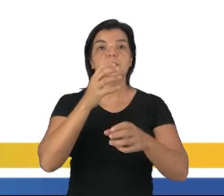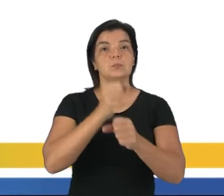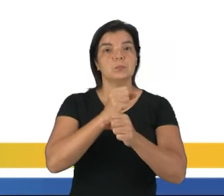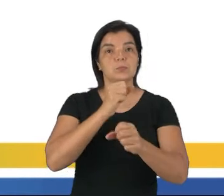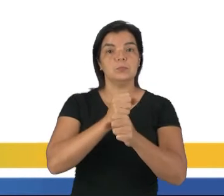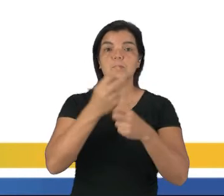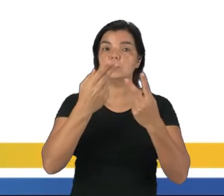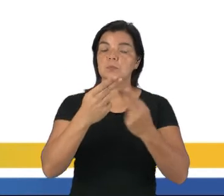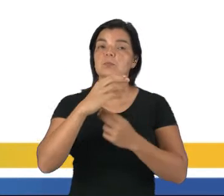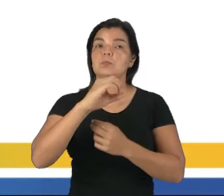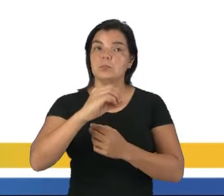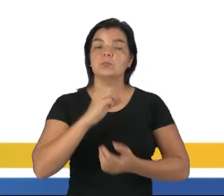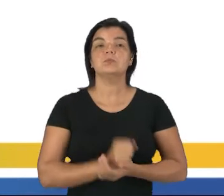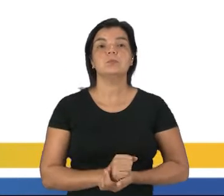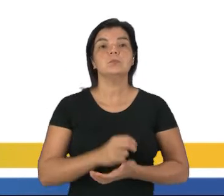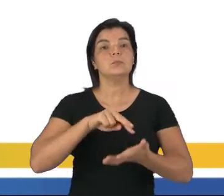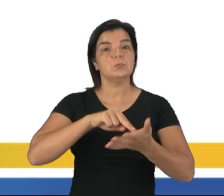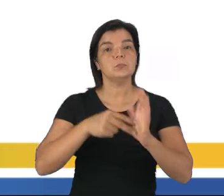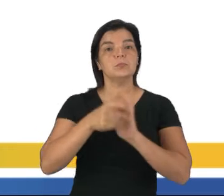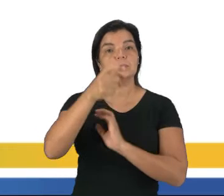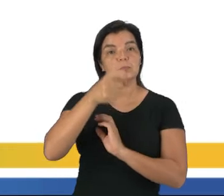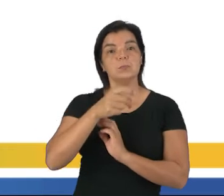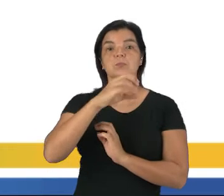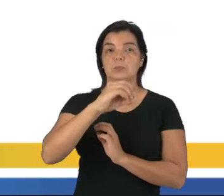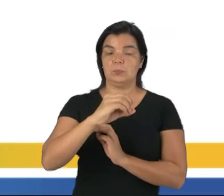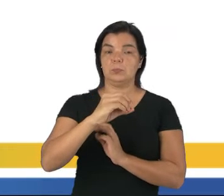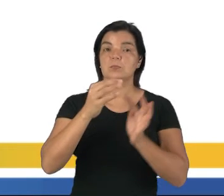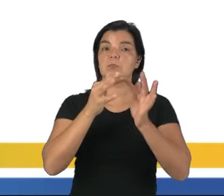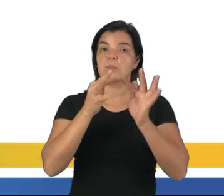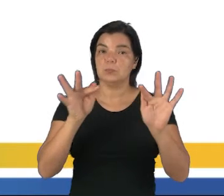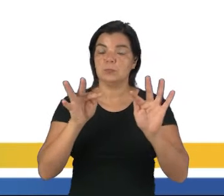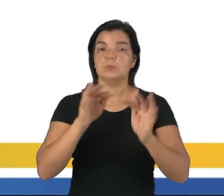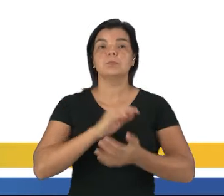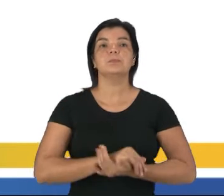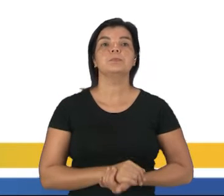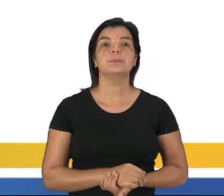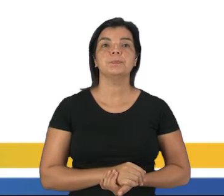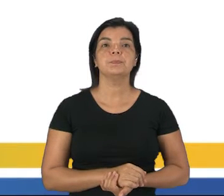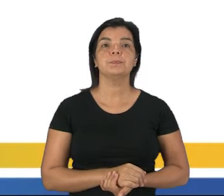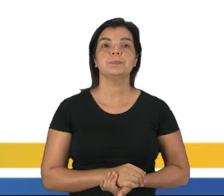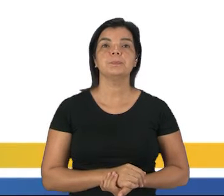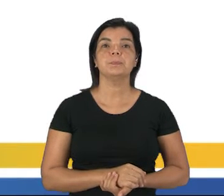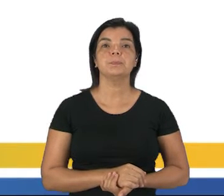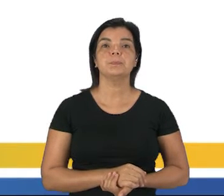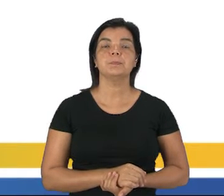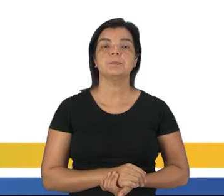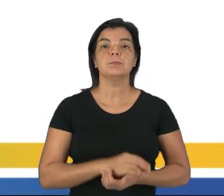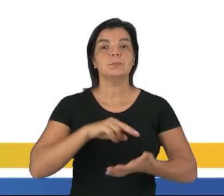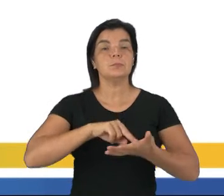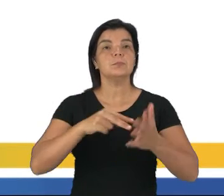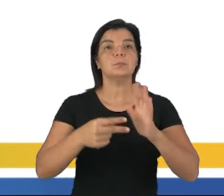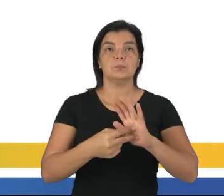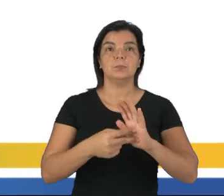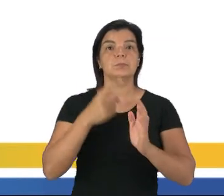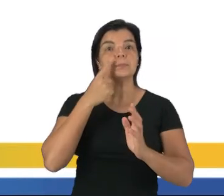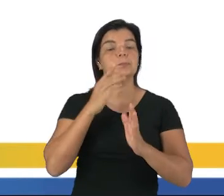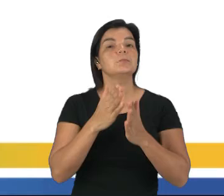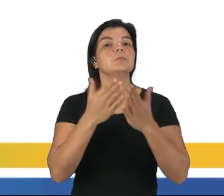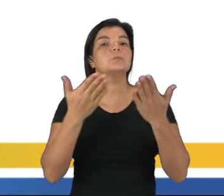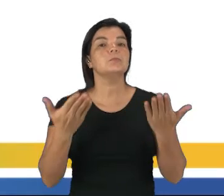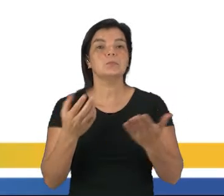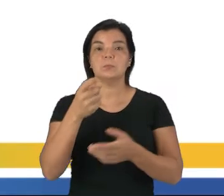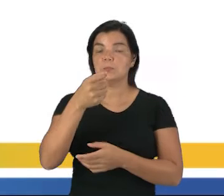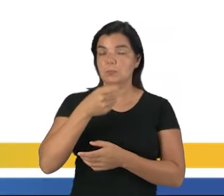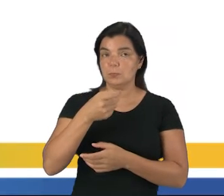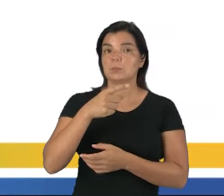cálculos, deu igual a zero, esse x eu vou chamar de zero real de uma função, certo? Ou seja, para eu descobrir quais x